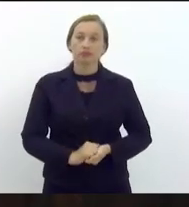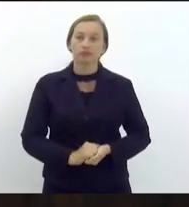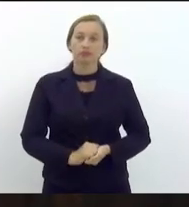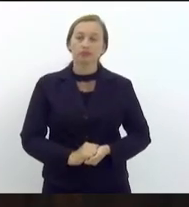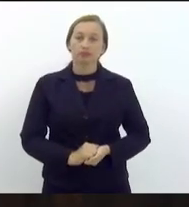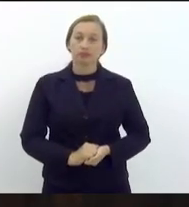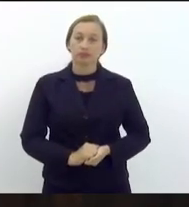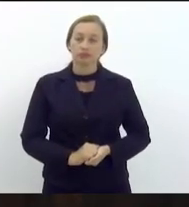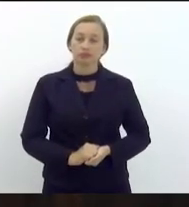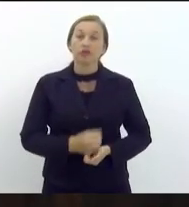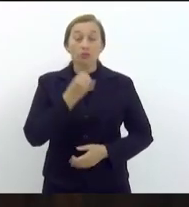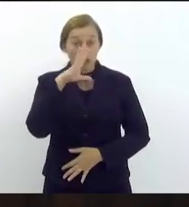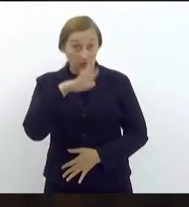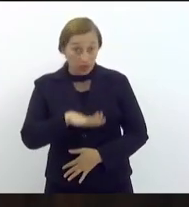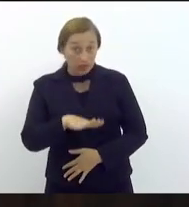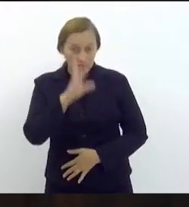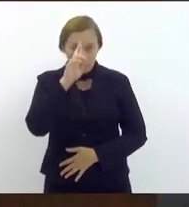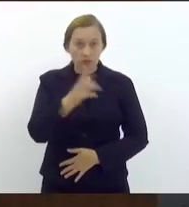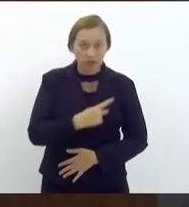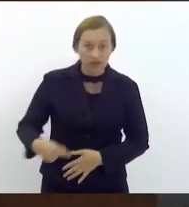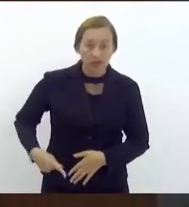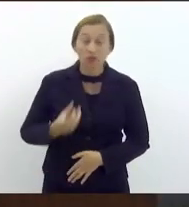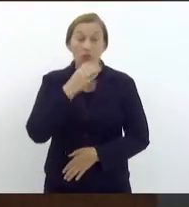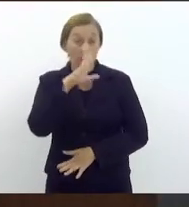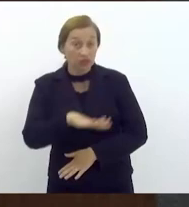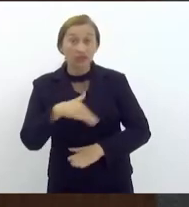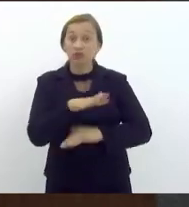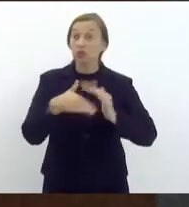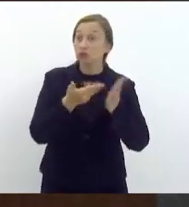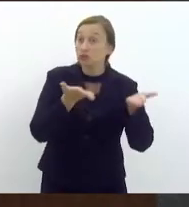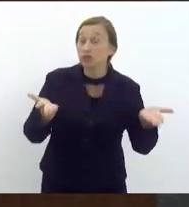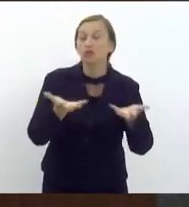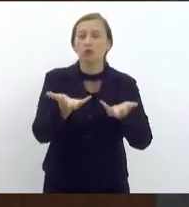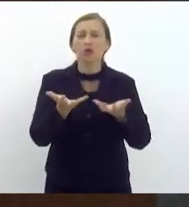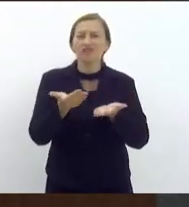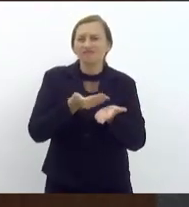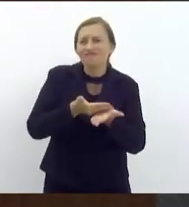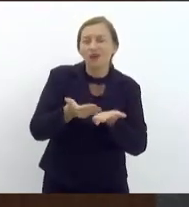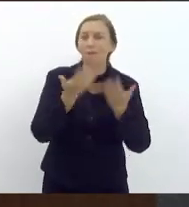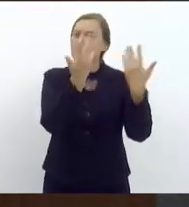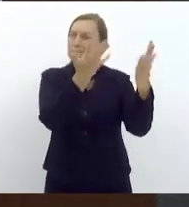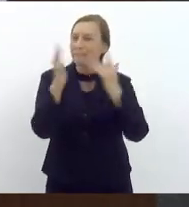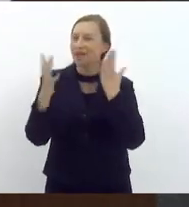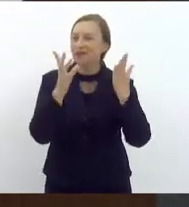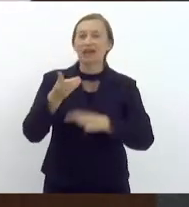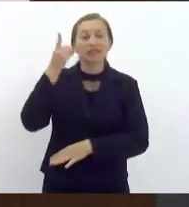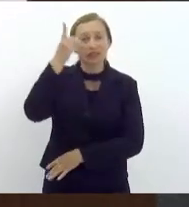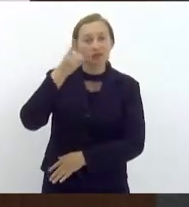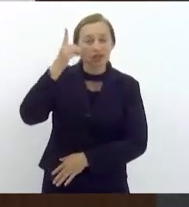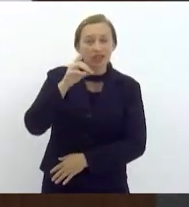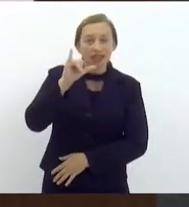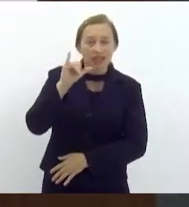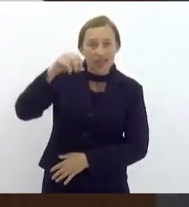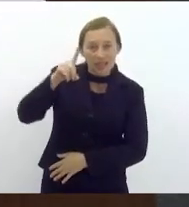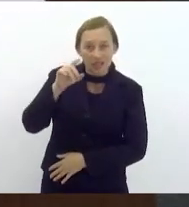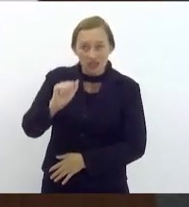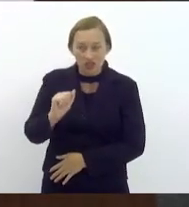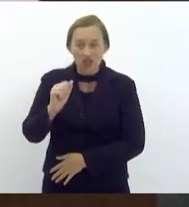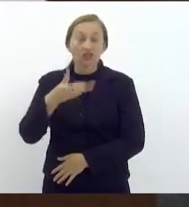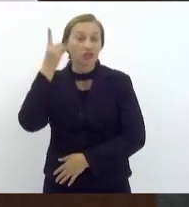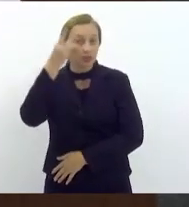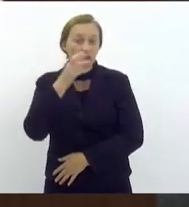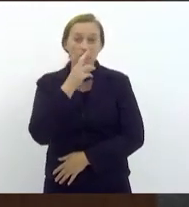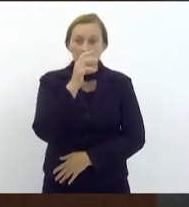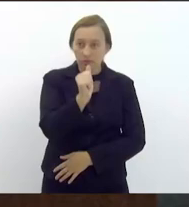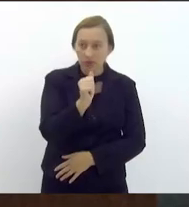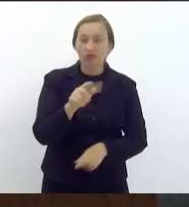minutinho vamos falar boa tarde a todas e todos eu quero inicialmente saudar aqui a deputada índia armelau Deputado Rodrigo